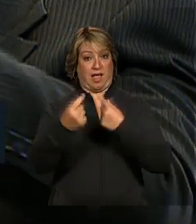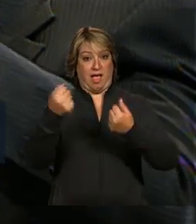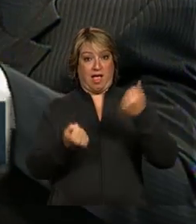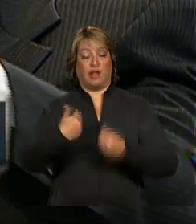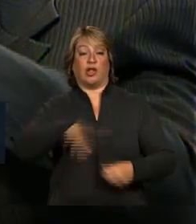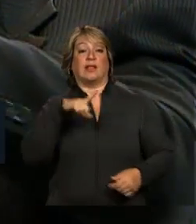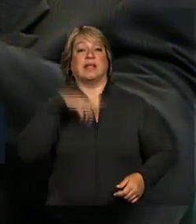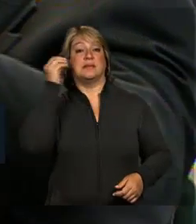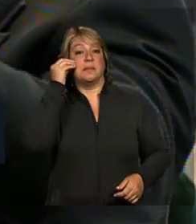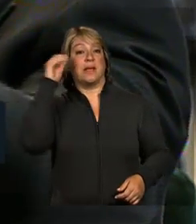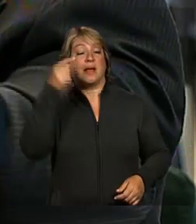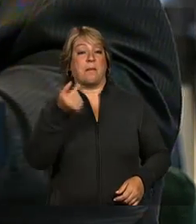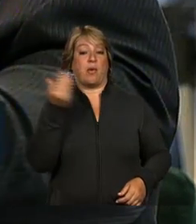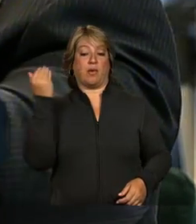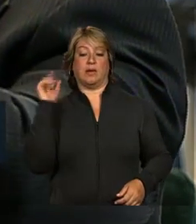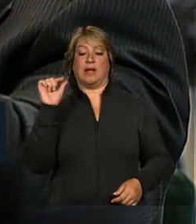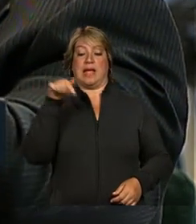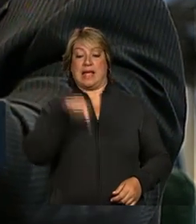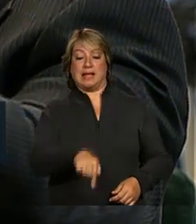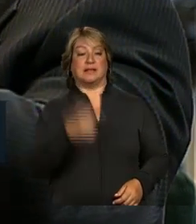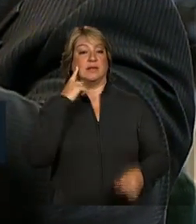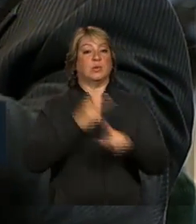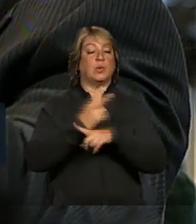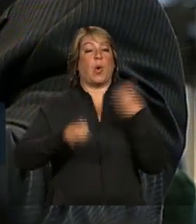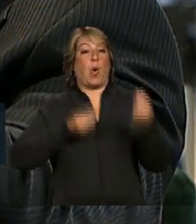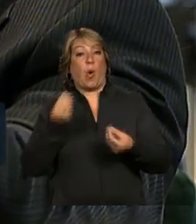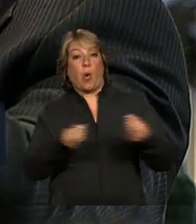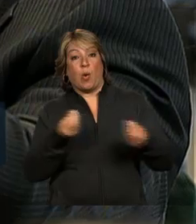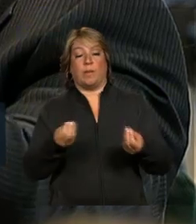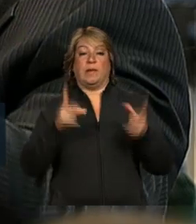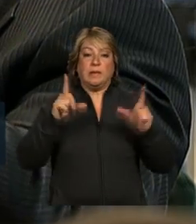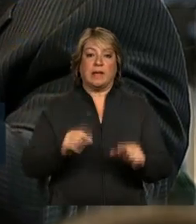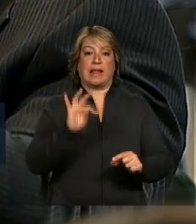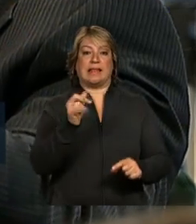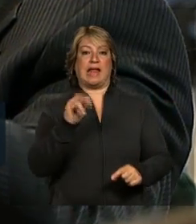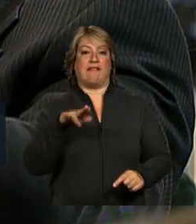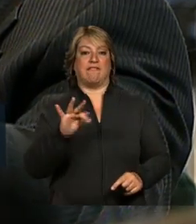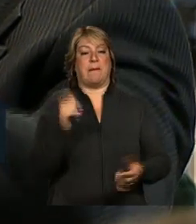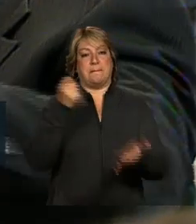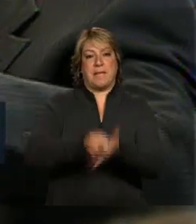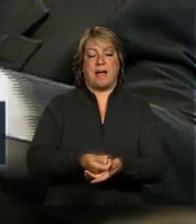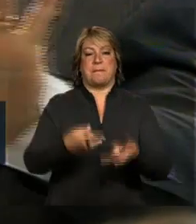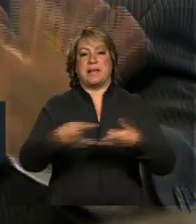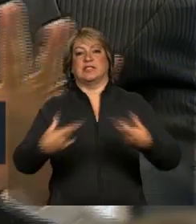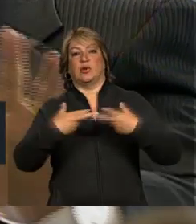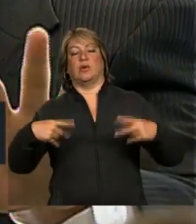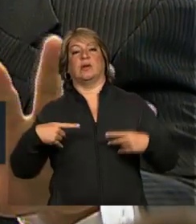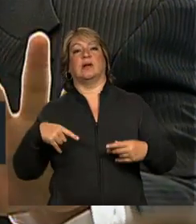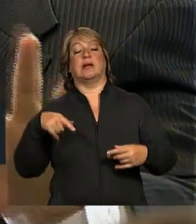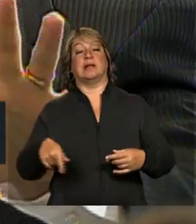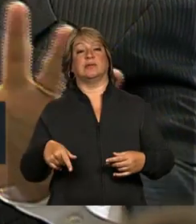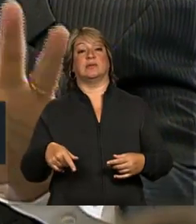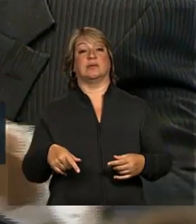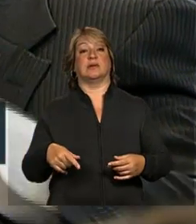experiências recentes que mostram que essa busca da modicidade tarifária ou lances muito ousados acabaram mal no